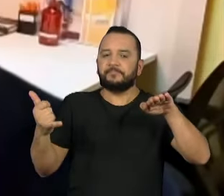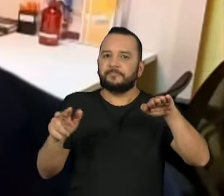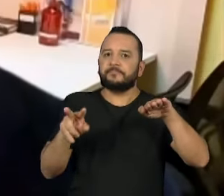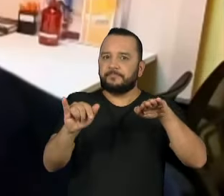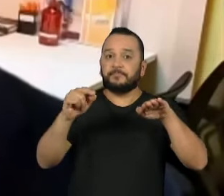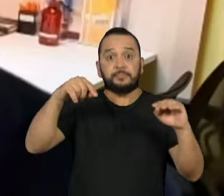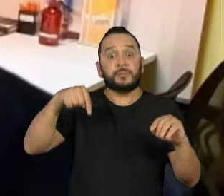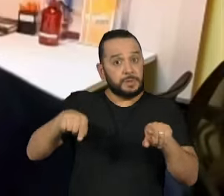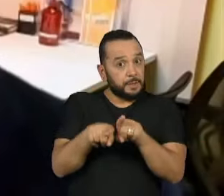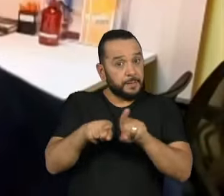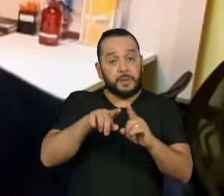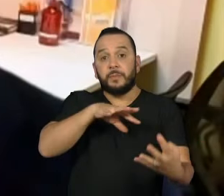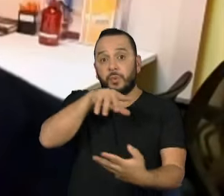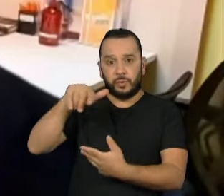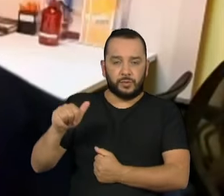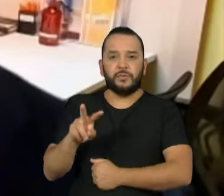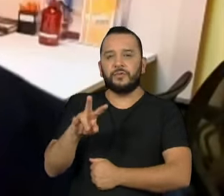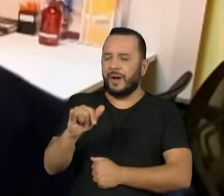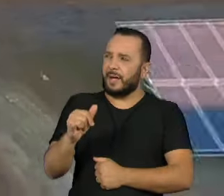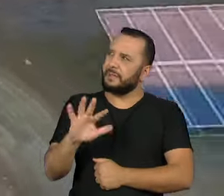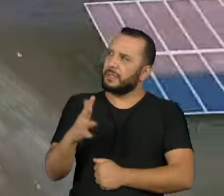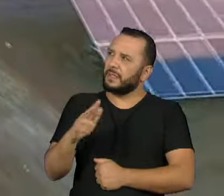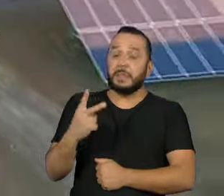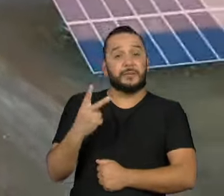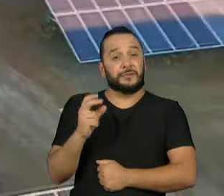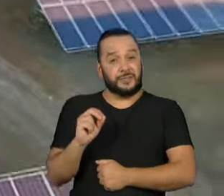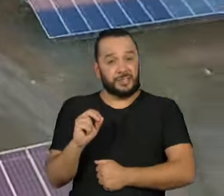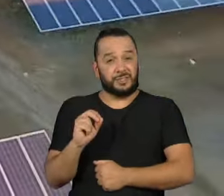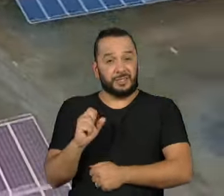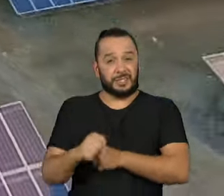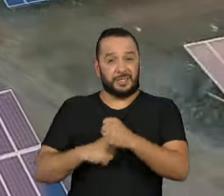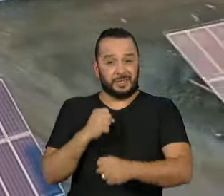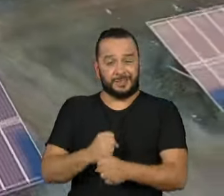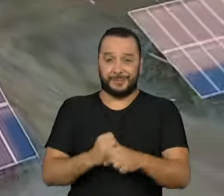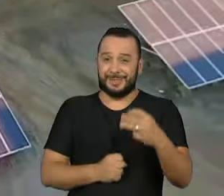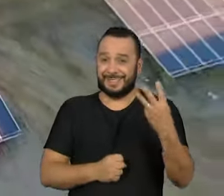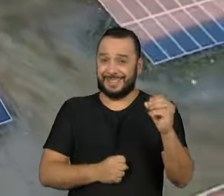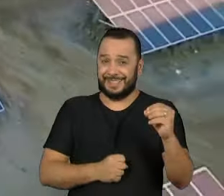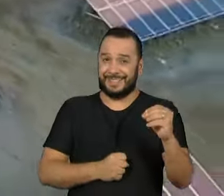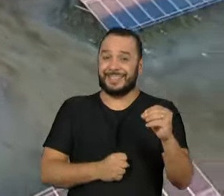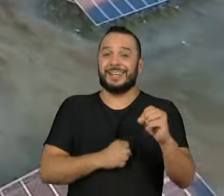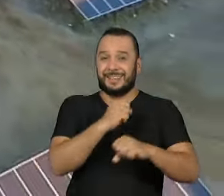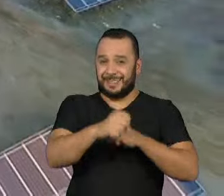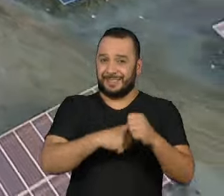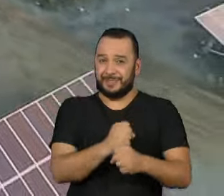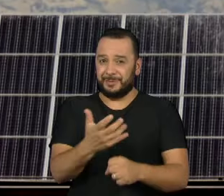no mundo ao longo dos próximos 20 a 30 anos. Não passa disso.